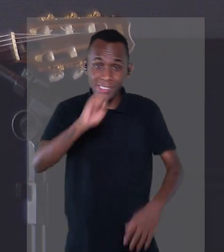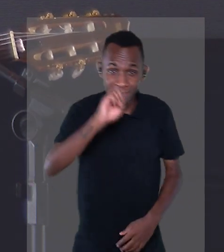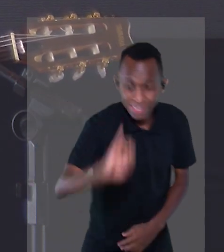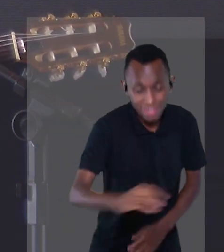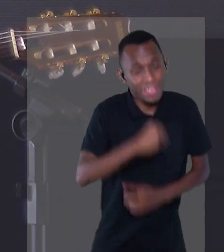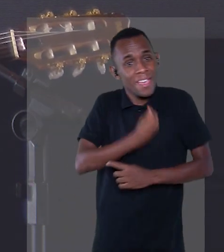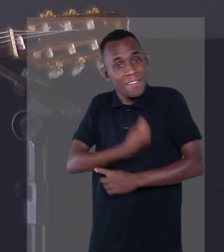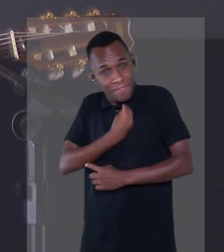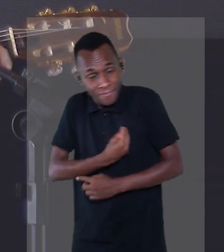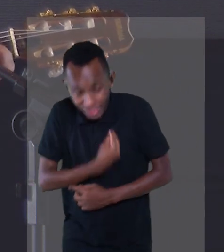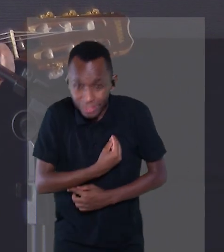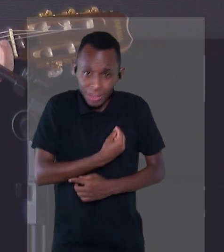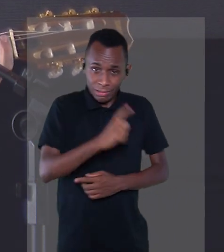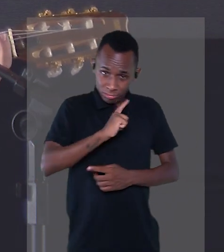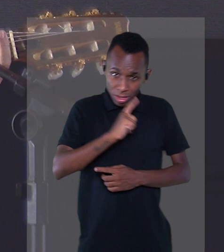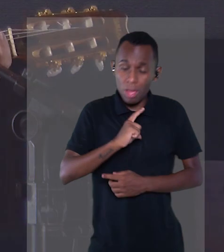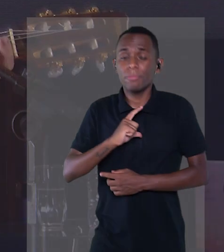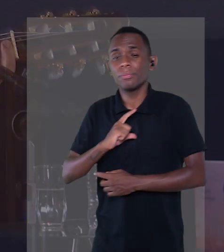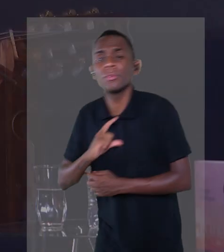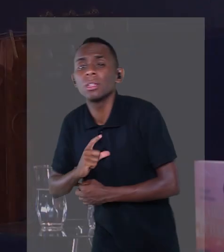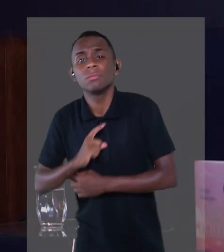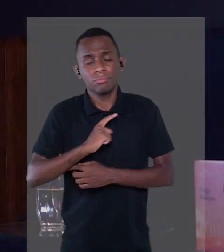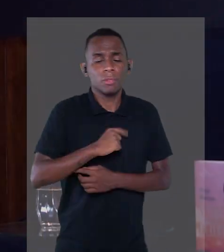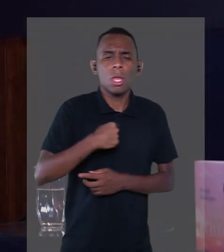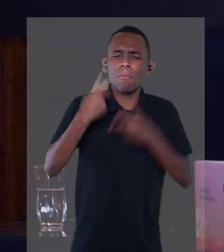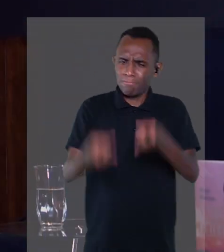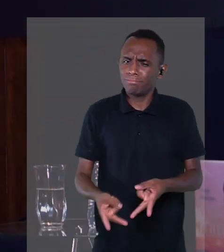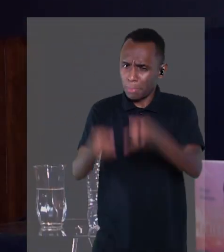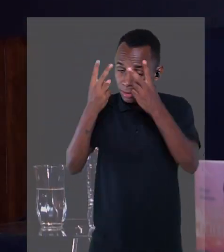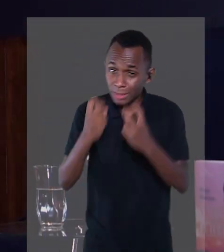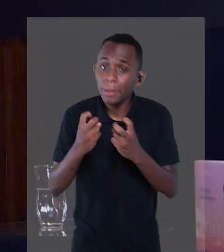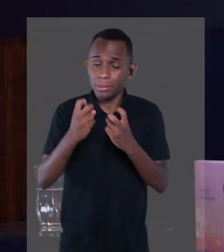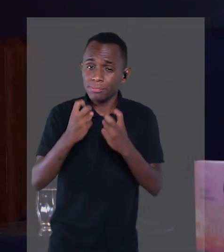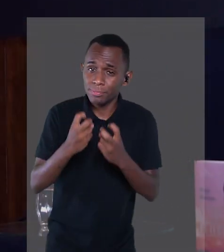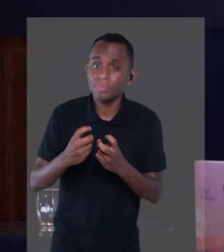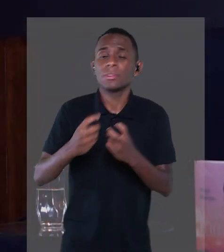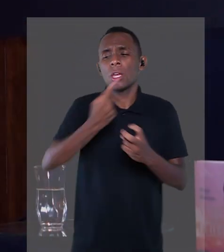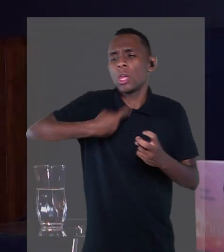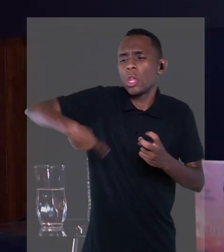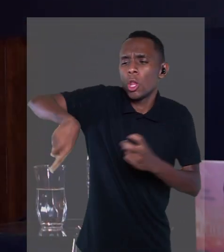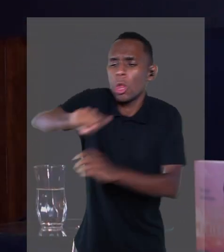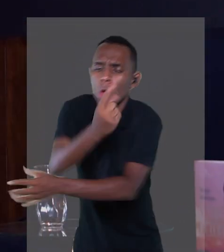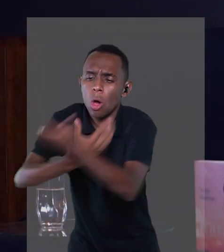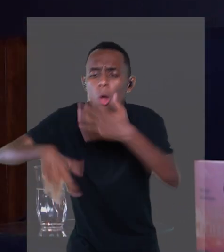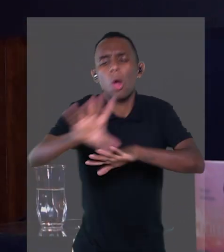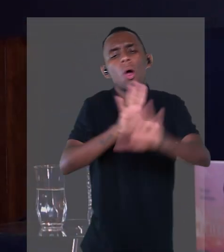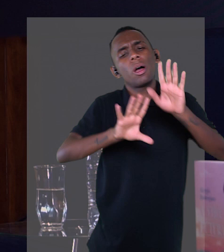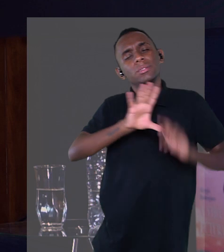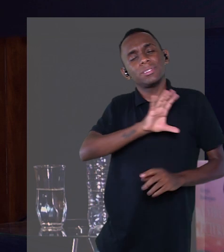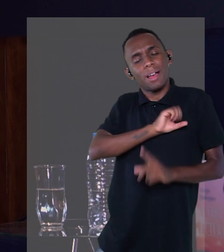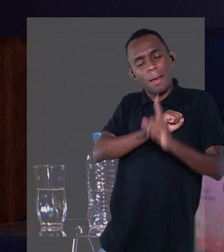Enquanto houver vida, vida haverá, haver eu sei, enquanto a gente se